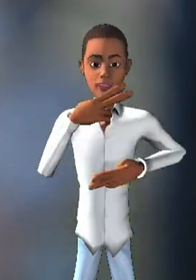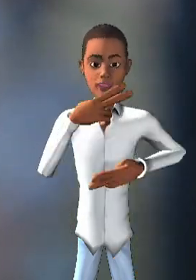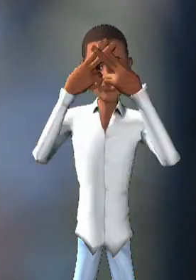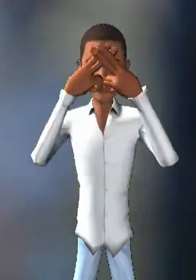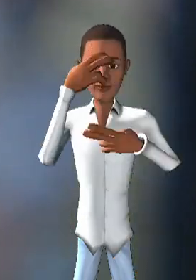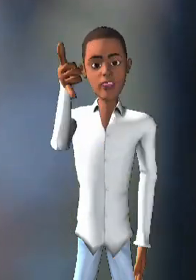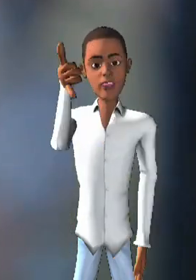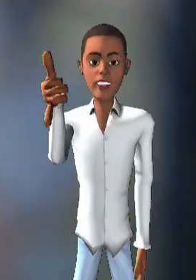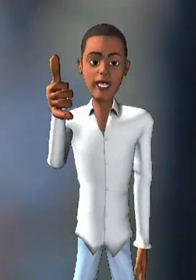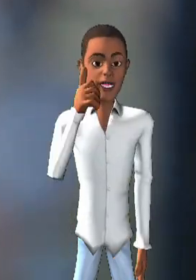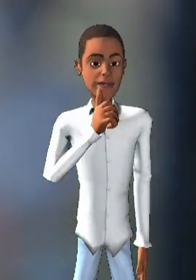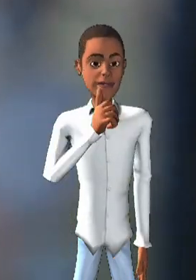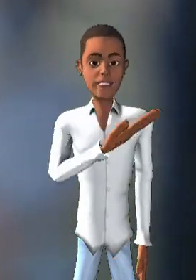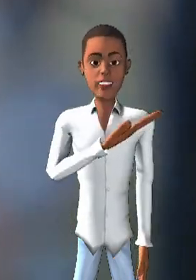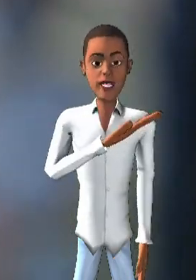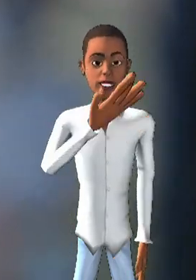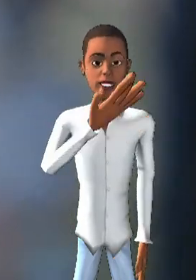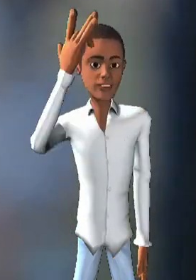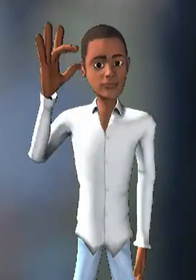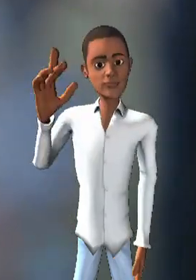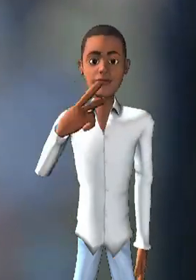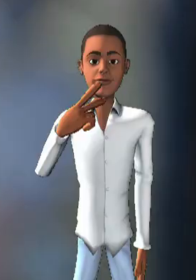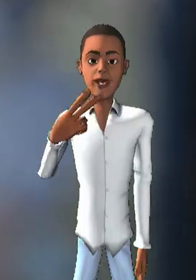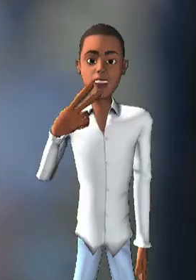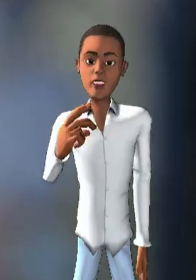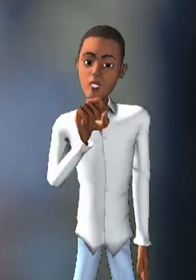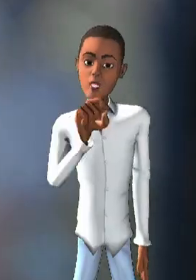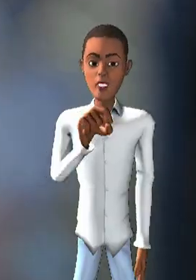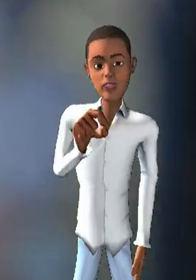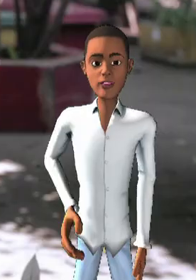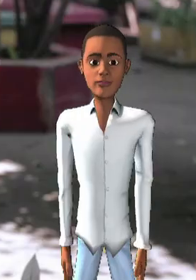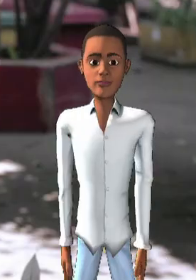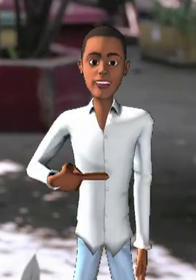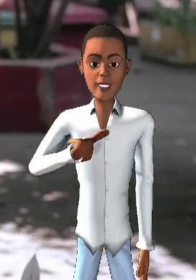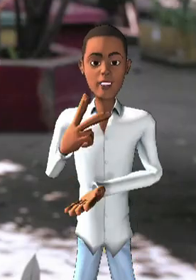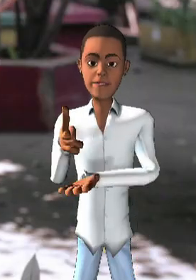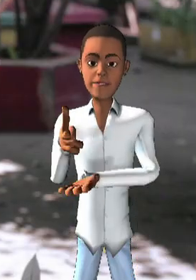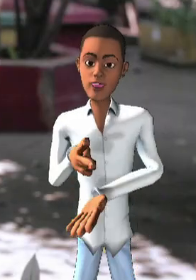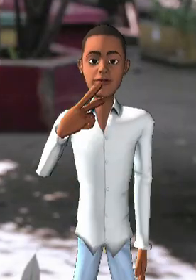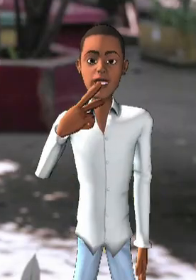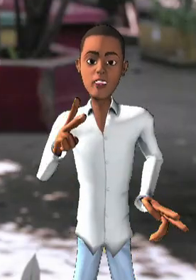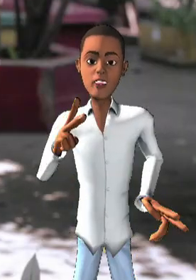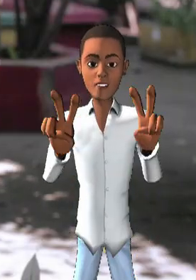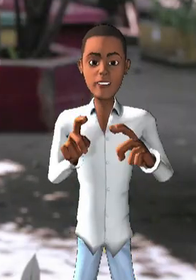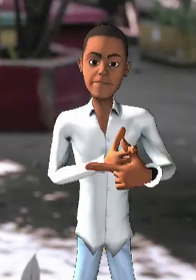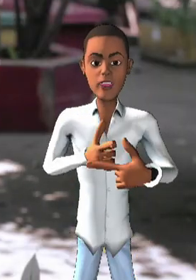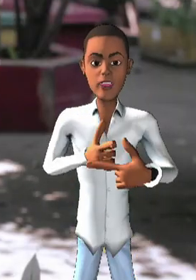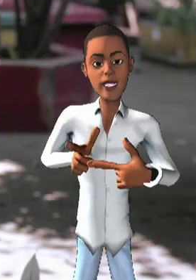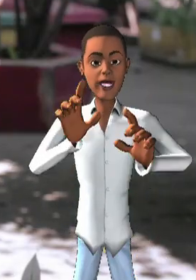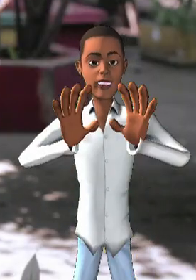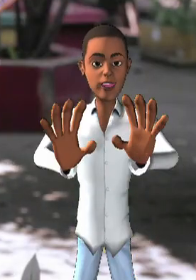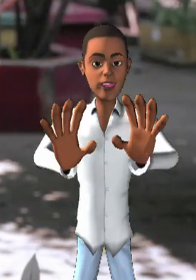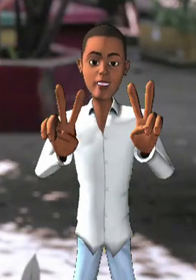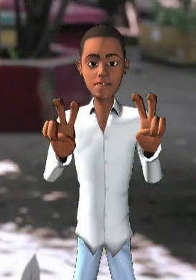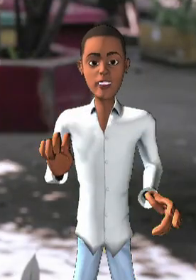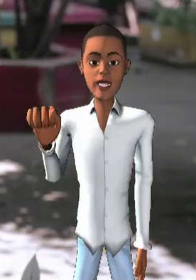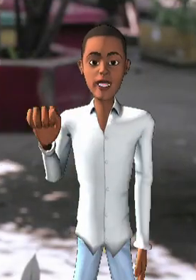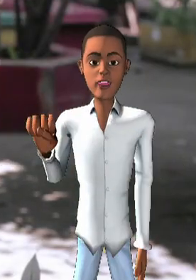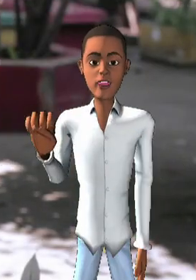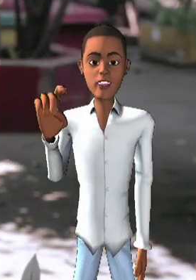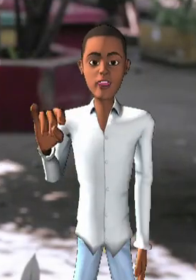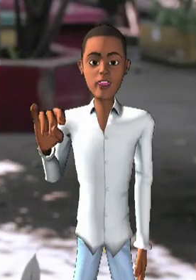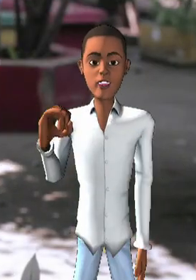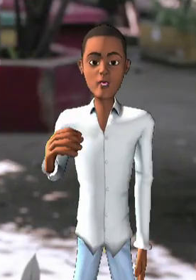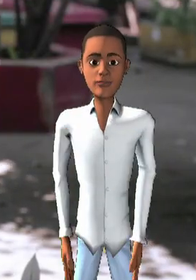chocada. Eu olhei, eu liguei pra minha melhor amiga e eu não sabia o que fazer. E eu sempre falei sobre essa situação. Eu sempre falei